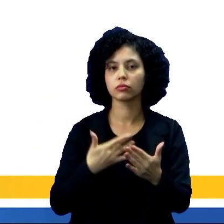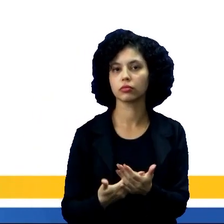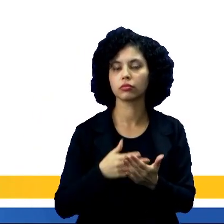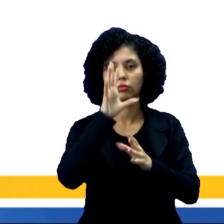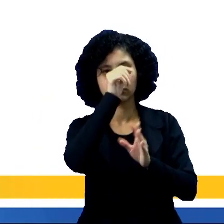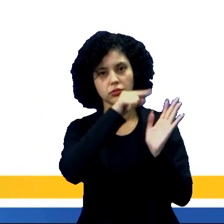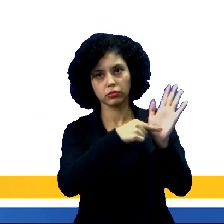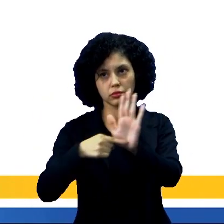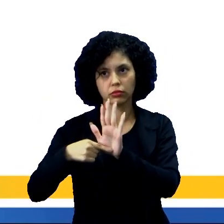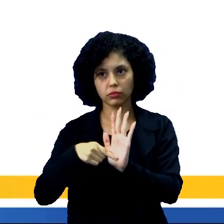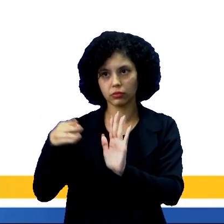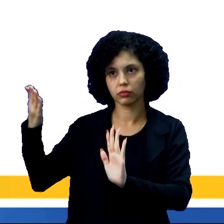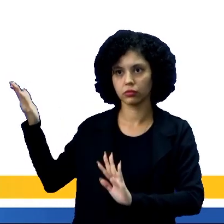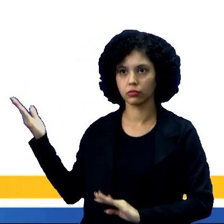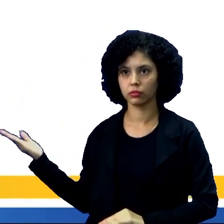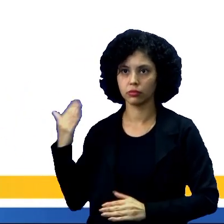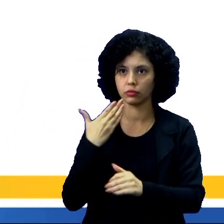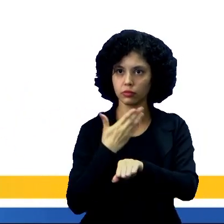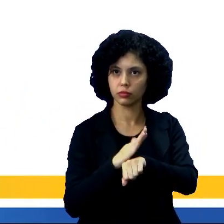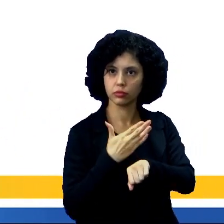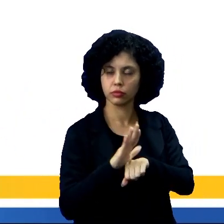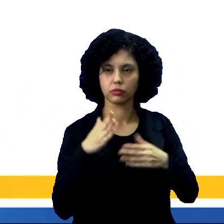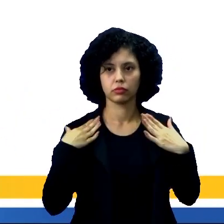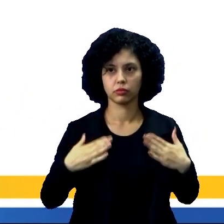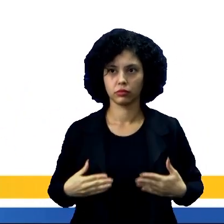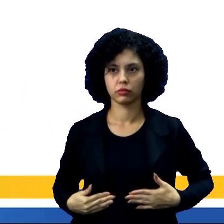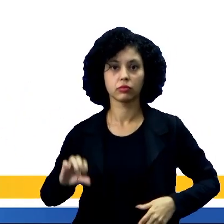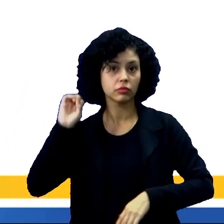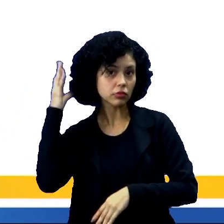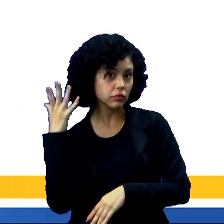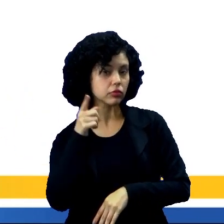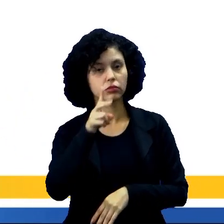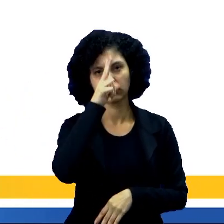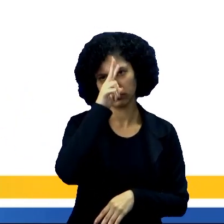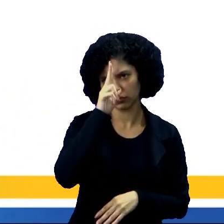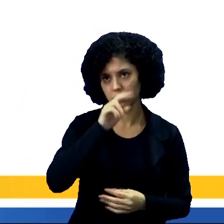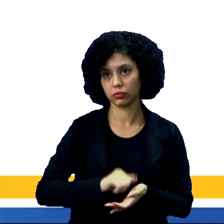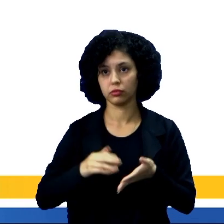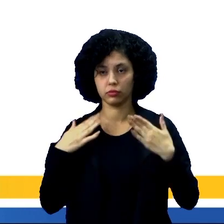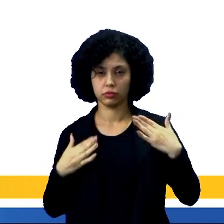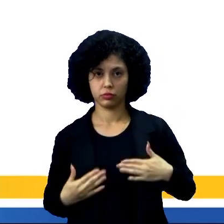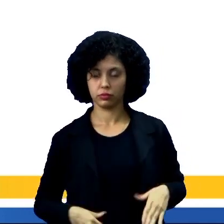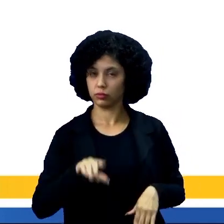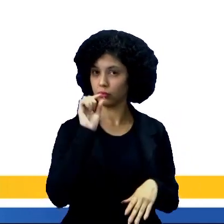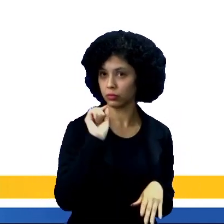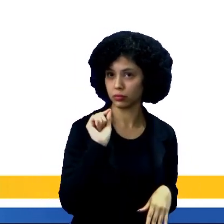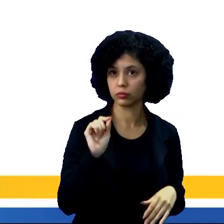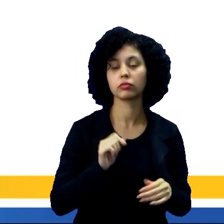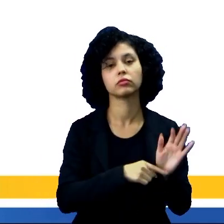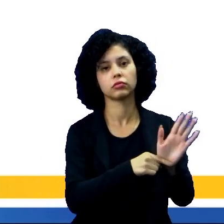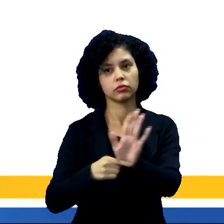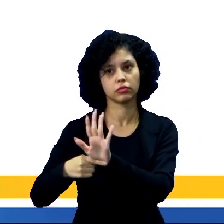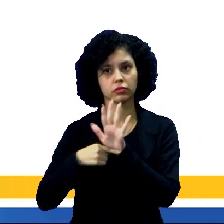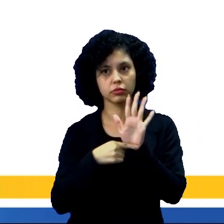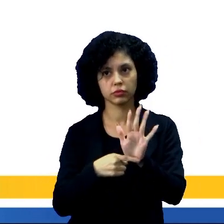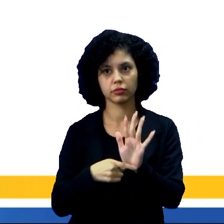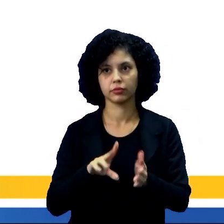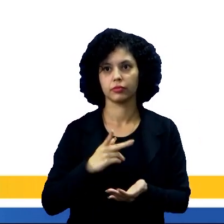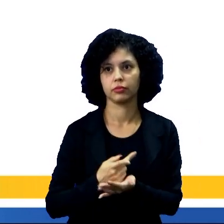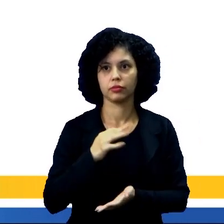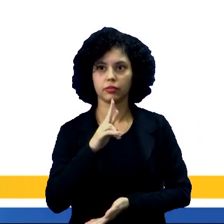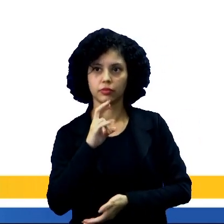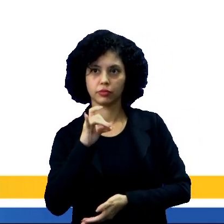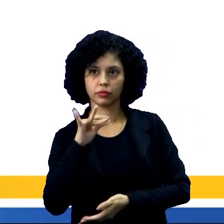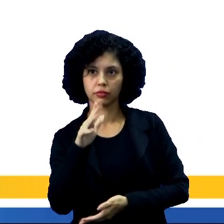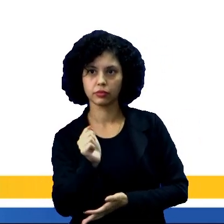e apresentar elas como as práticas corporais. Caso você não lembre, práticas corporais são fenômenos que se mostram